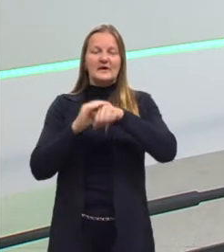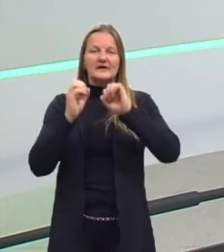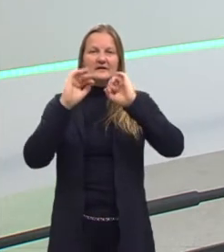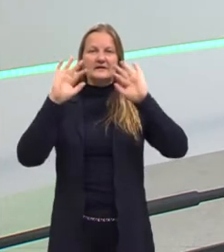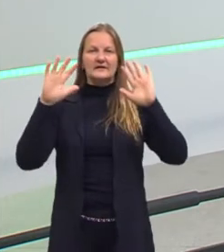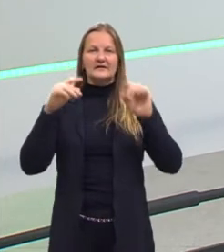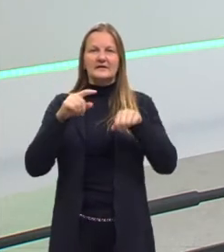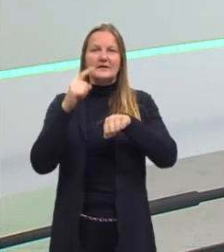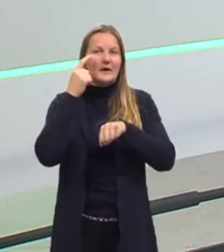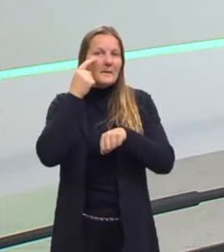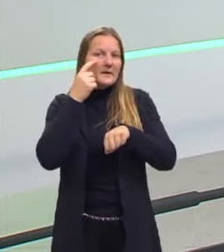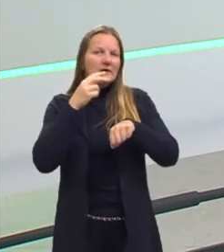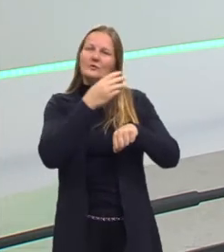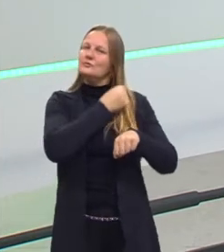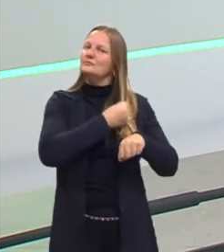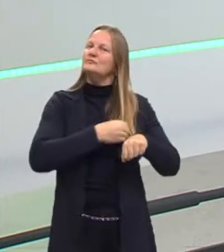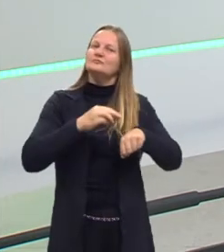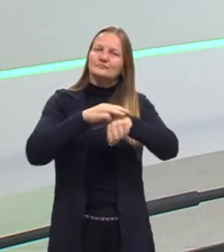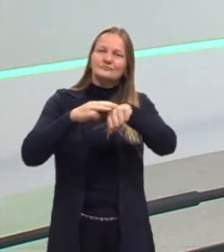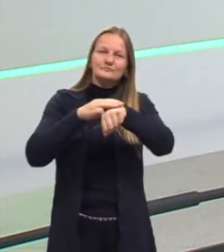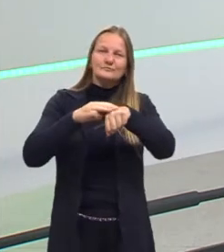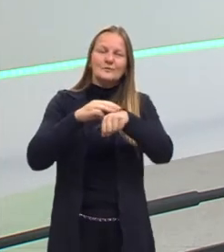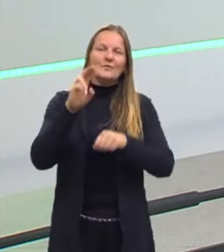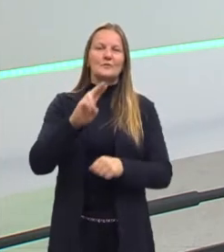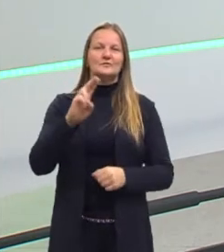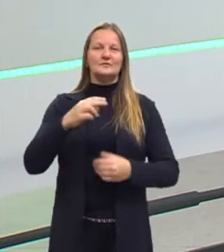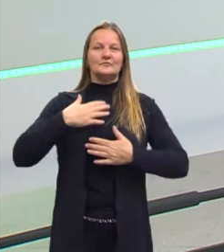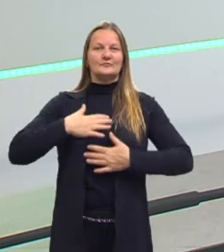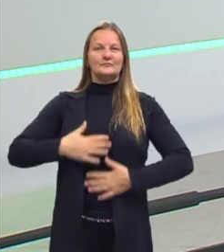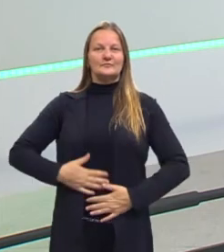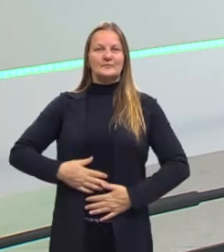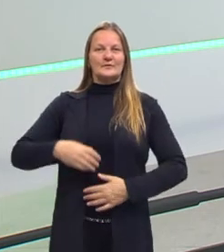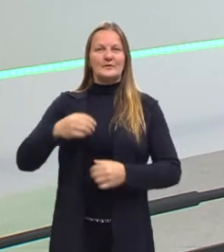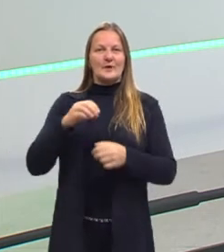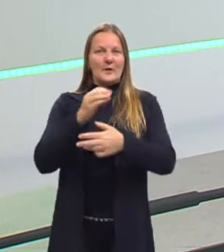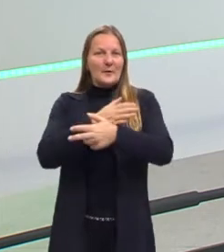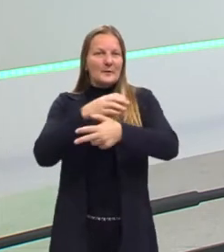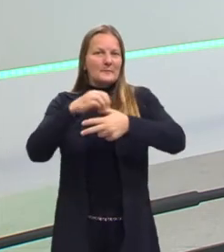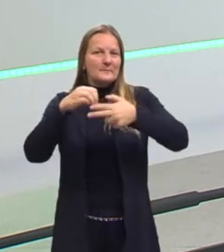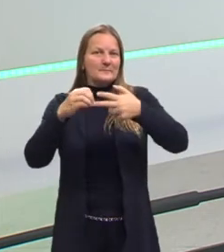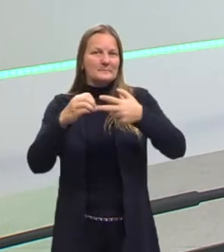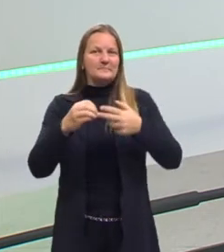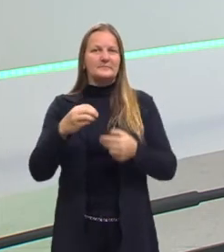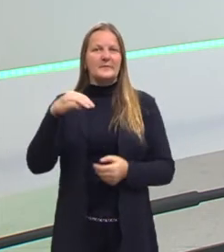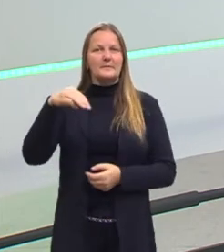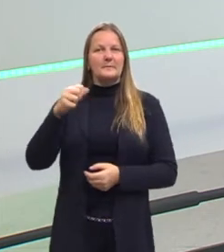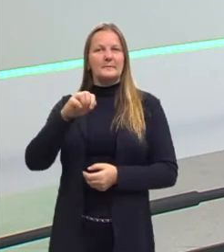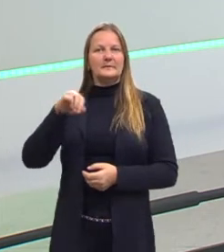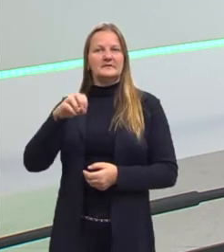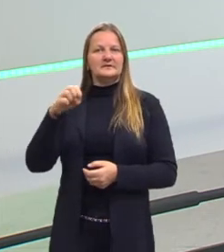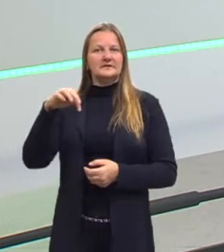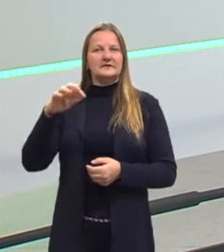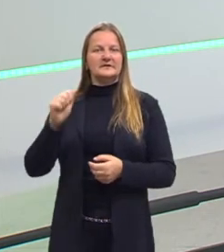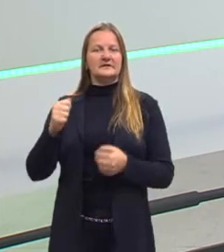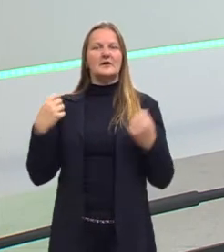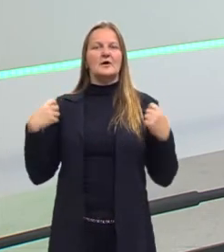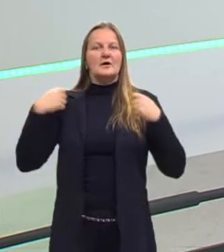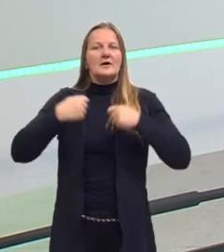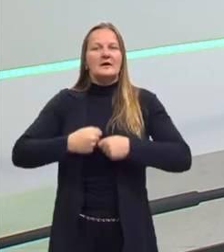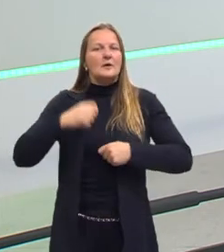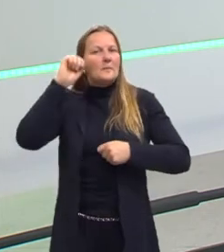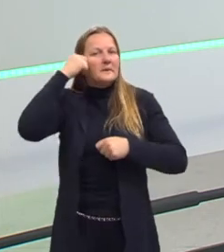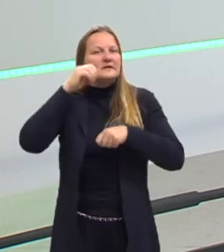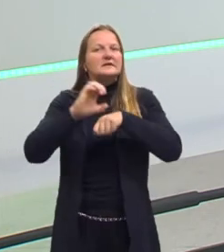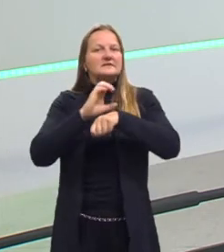cabelos e olhos castanhos estou usando hoje a camiseta do projeto pré-enem na cor Magenta um casaco